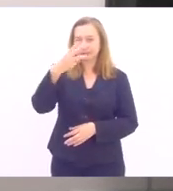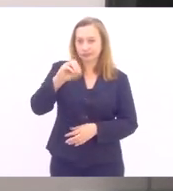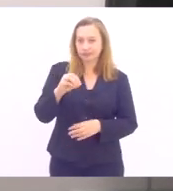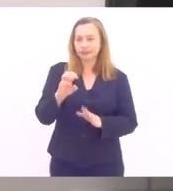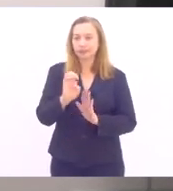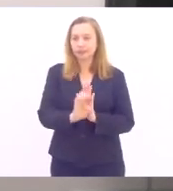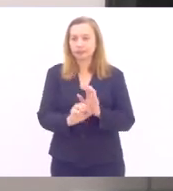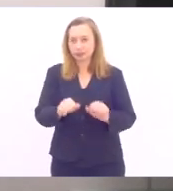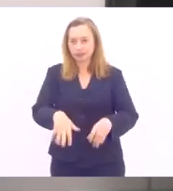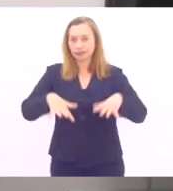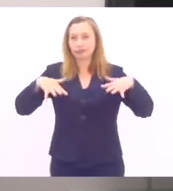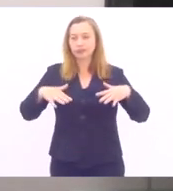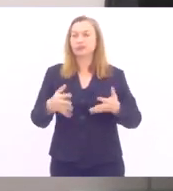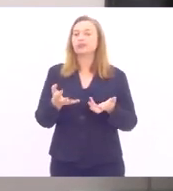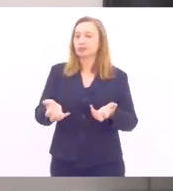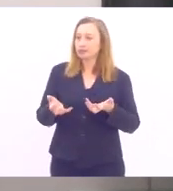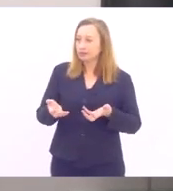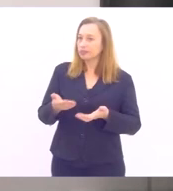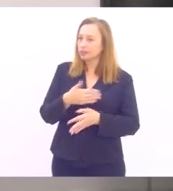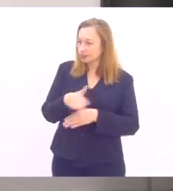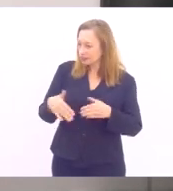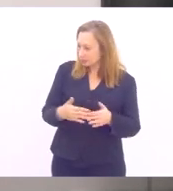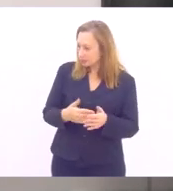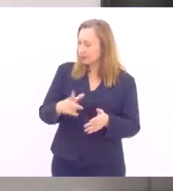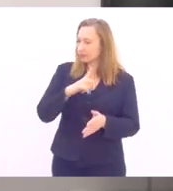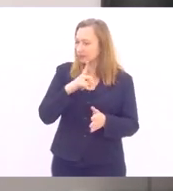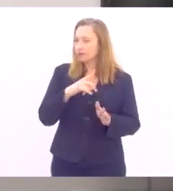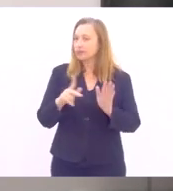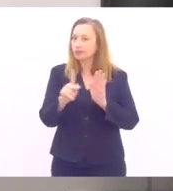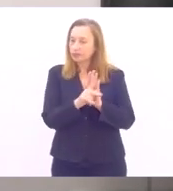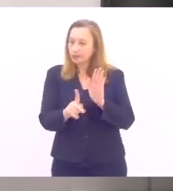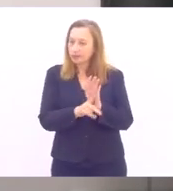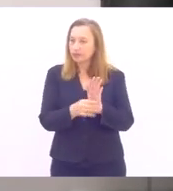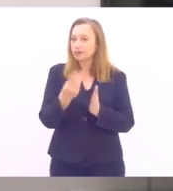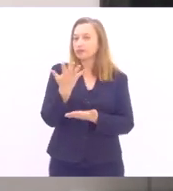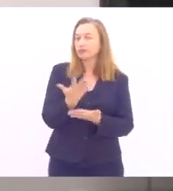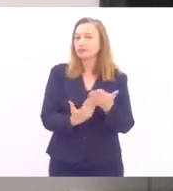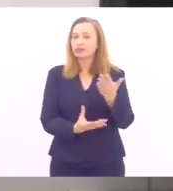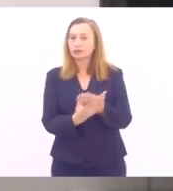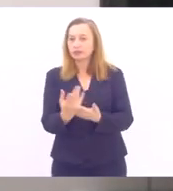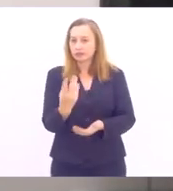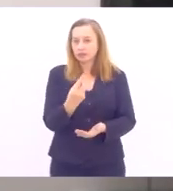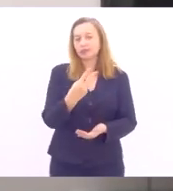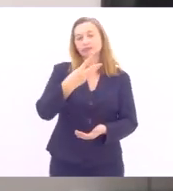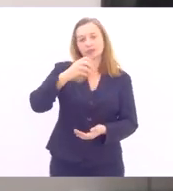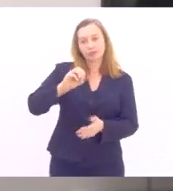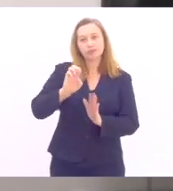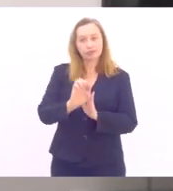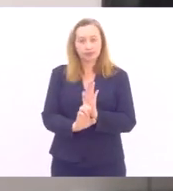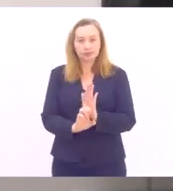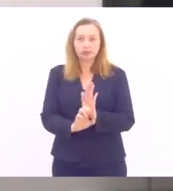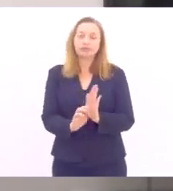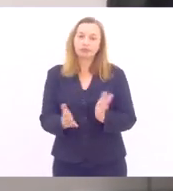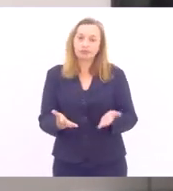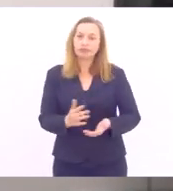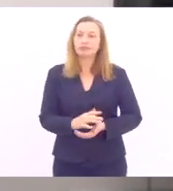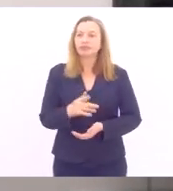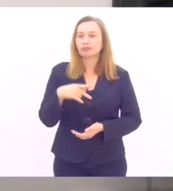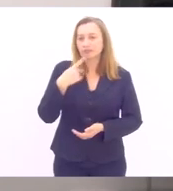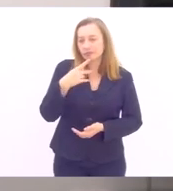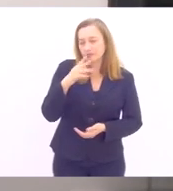fiz questão que todos tivessem o projeto e as 30 emendas, e não é bem um parecer